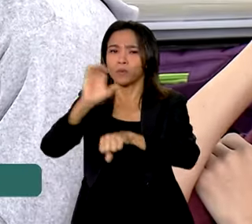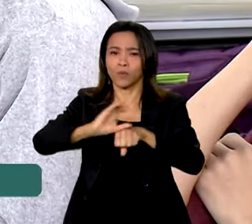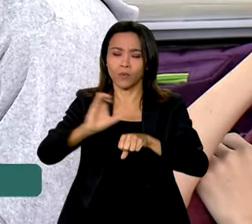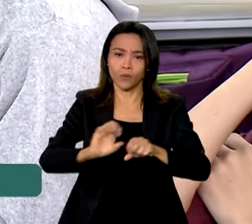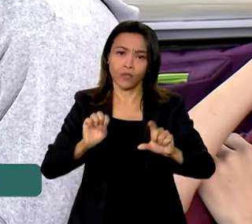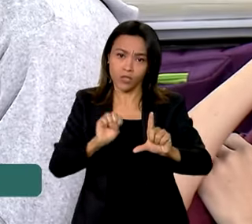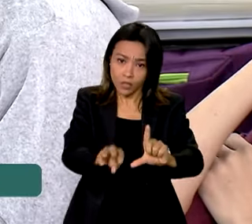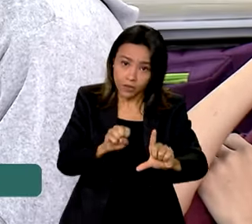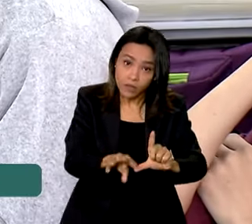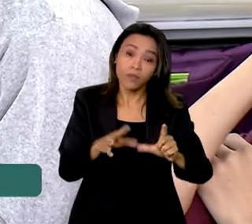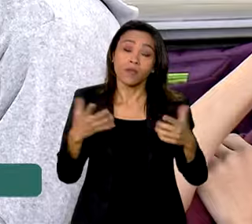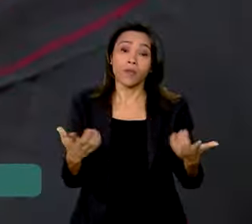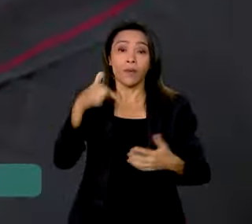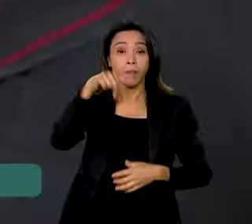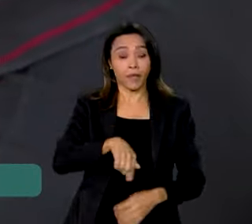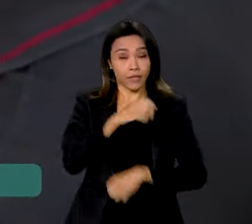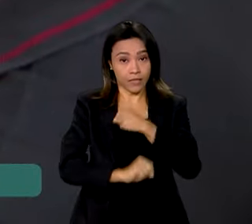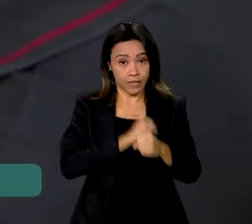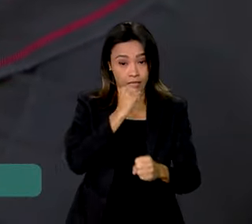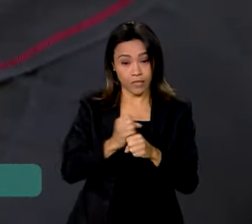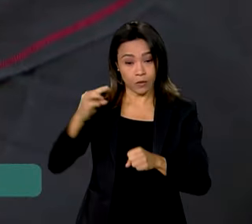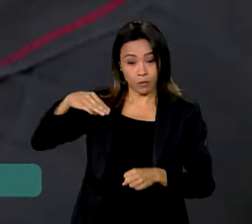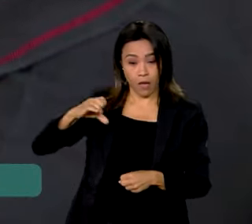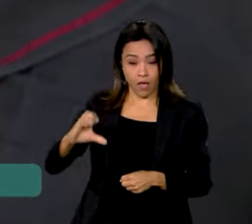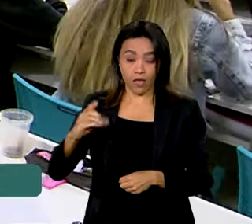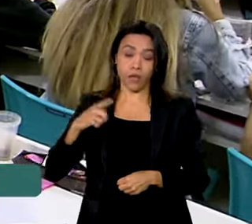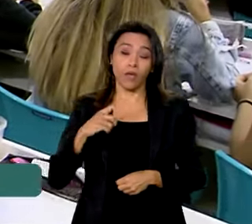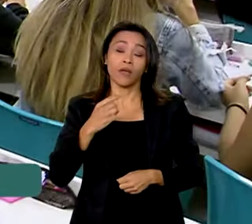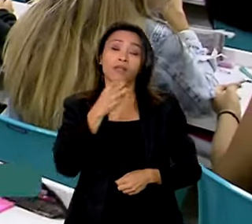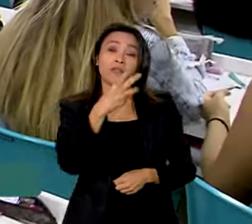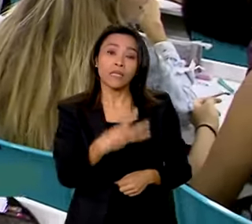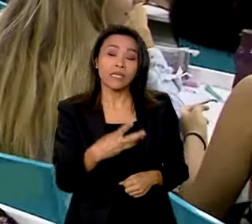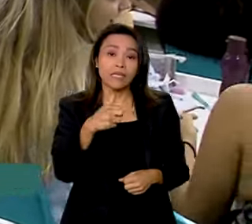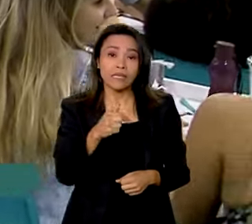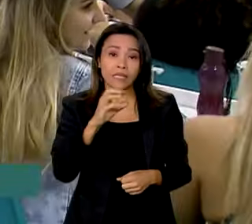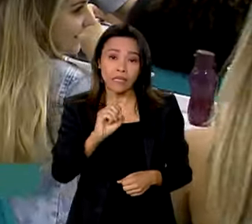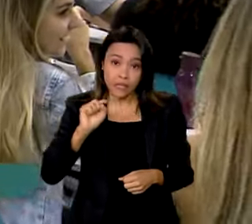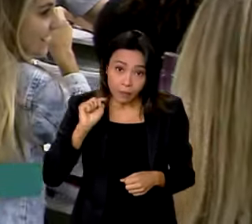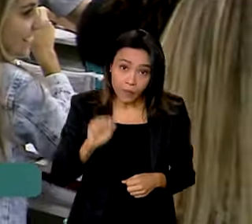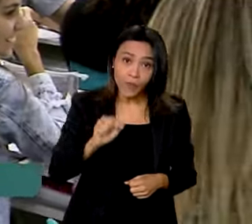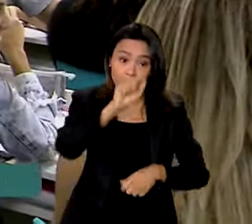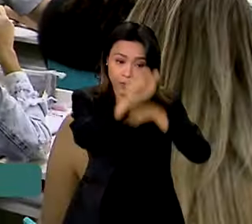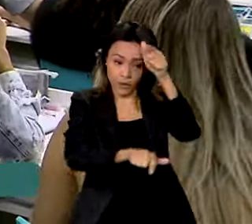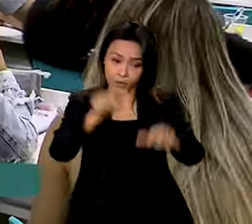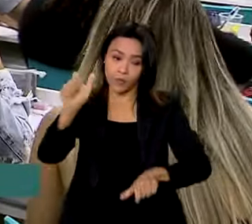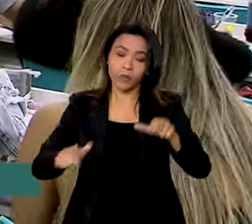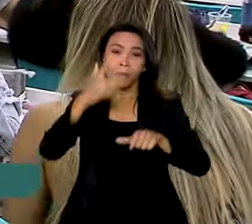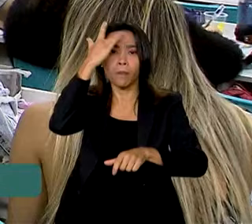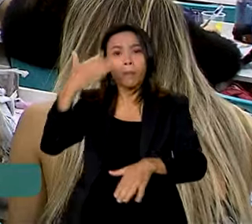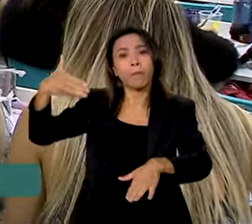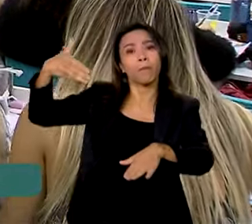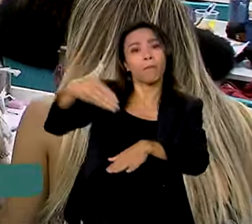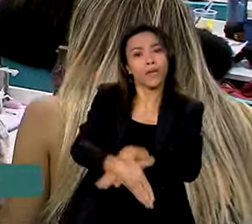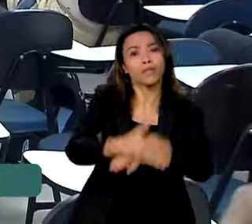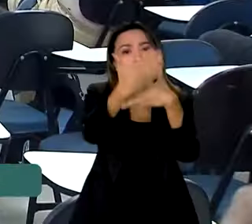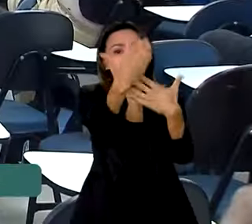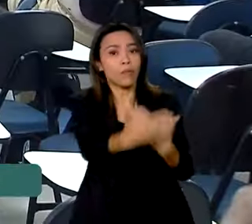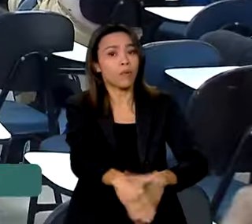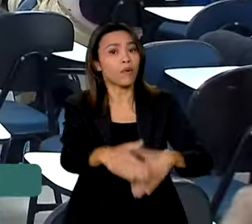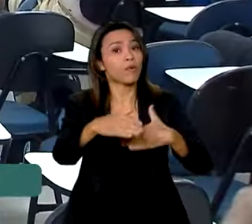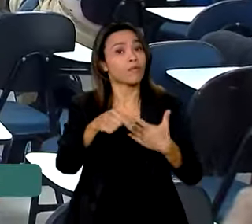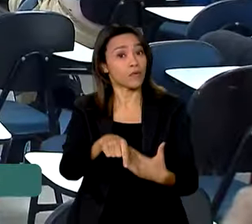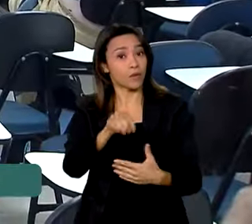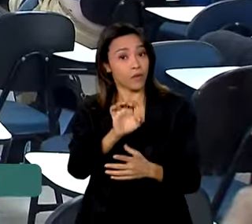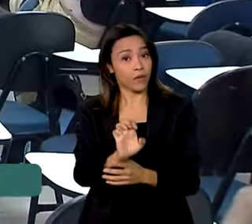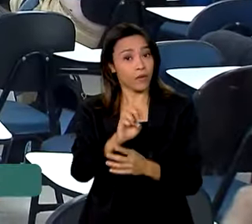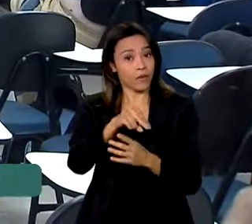da Educação este ano é que cerca de 370 mil estudantes participem do ENAD 2024. O exame vai ser